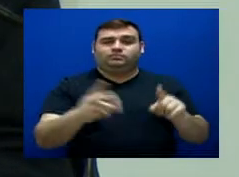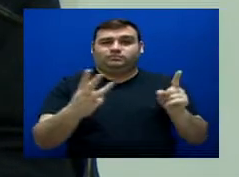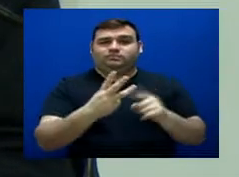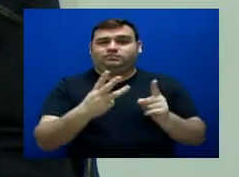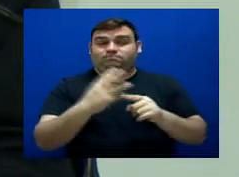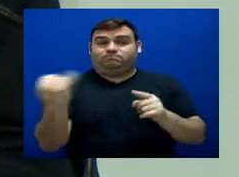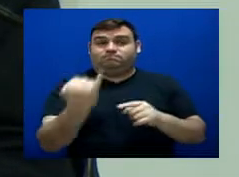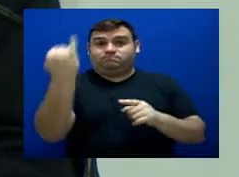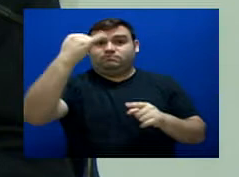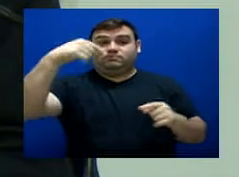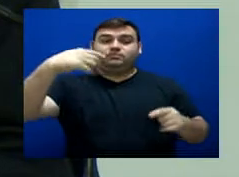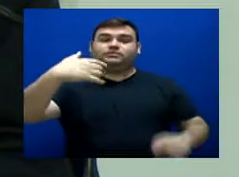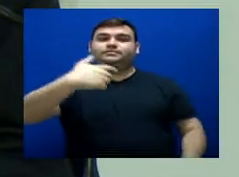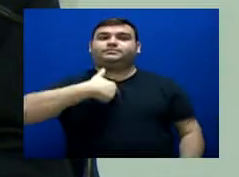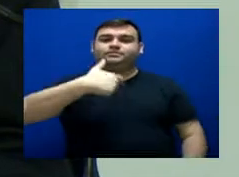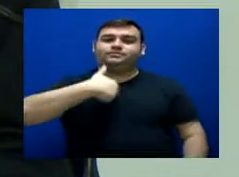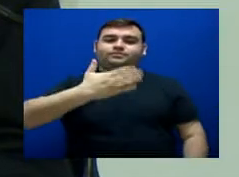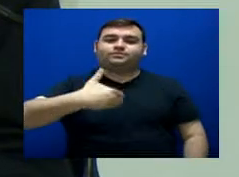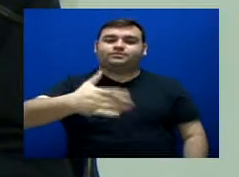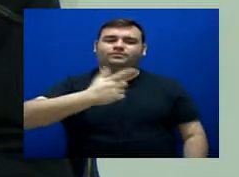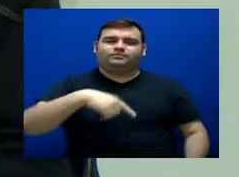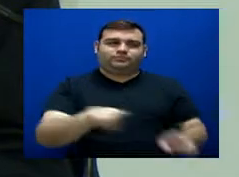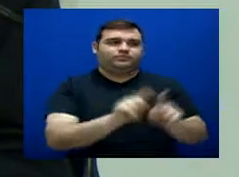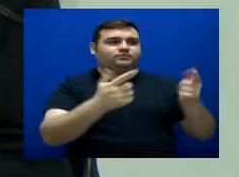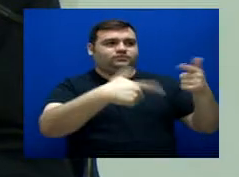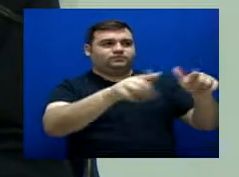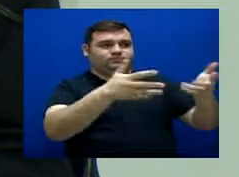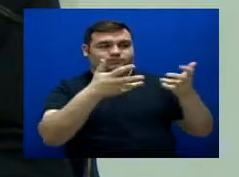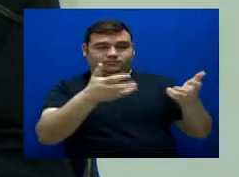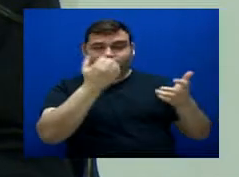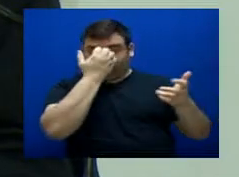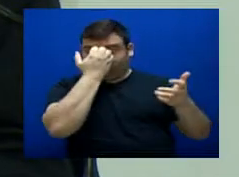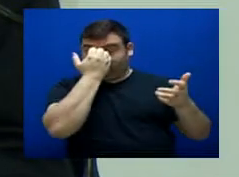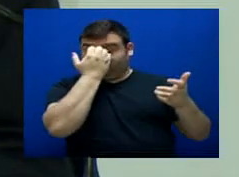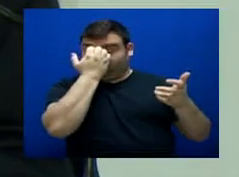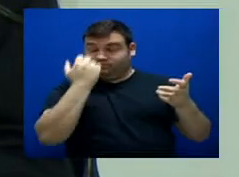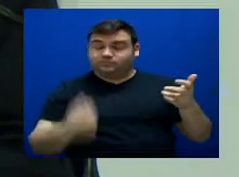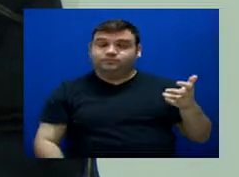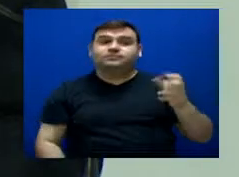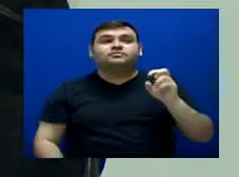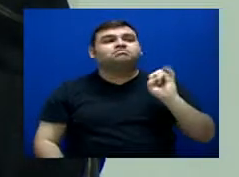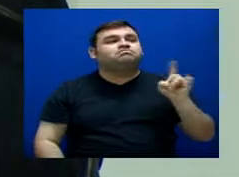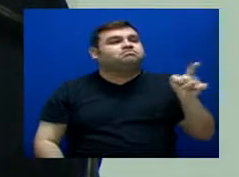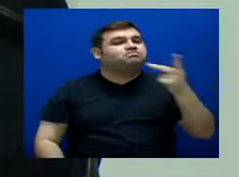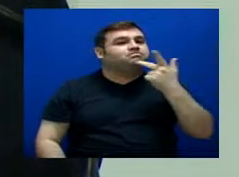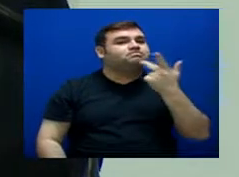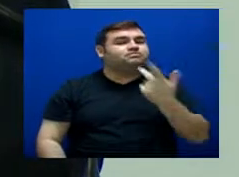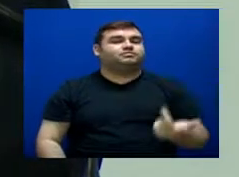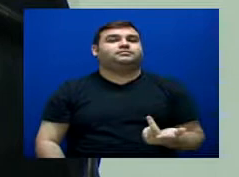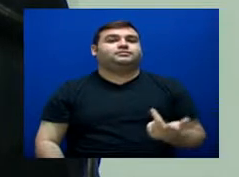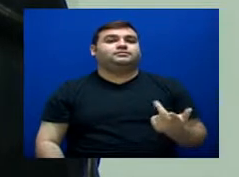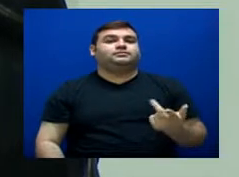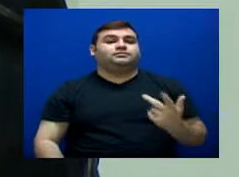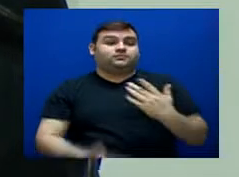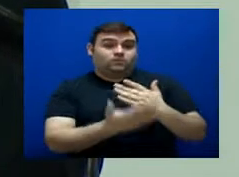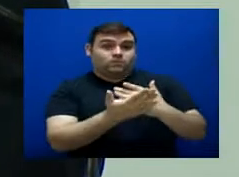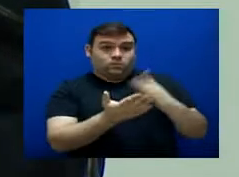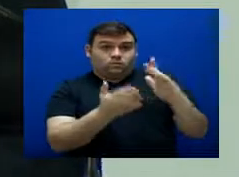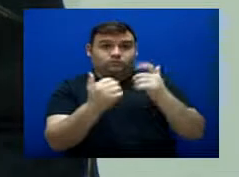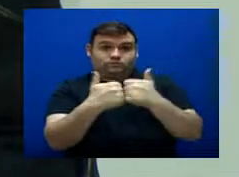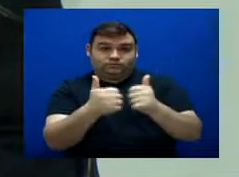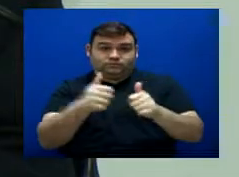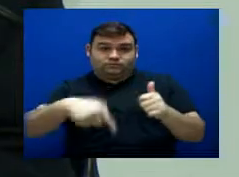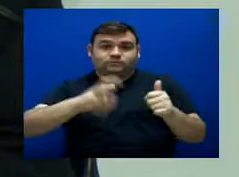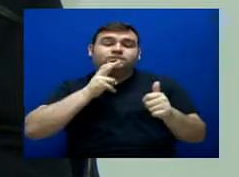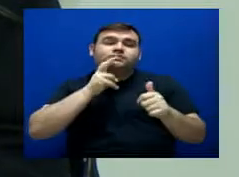importante, e este vereador vai fazer, espero que outros vereadores façam, se ele diz que está sobrando ônibus em